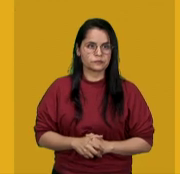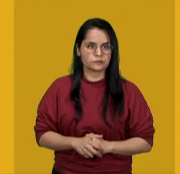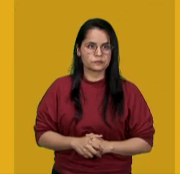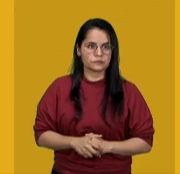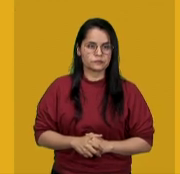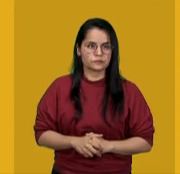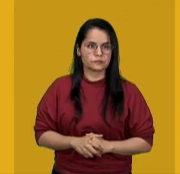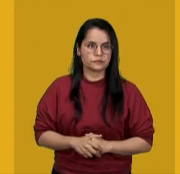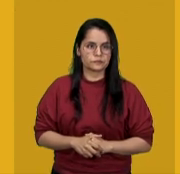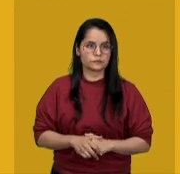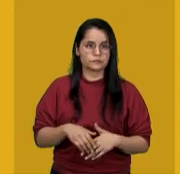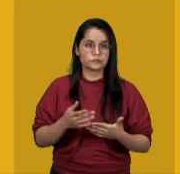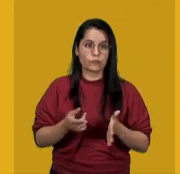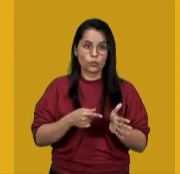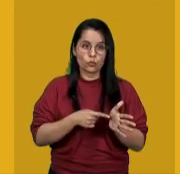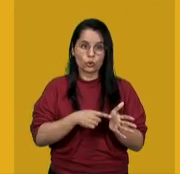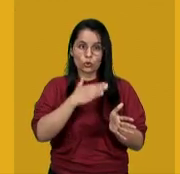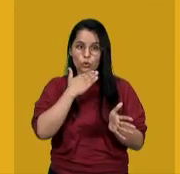voluntários.